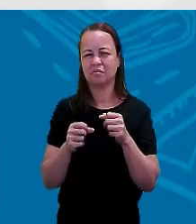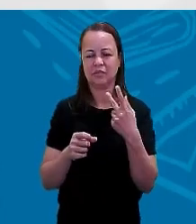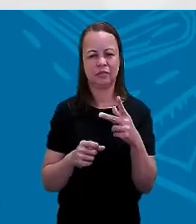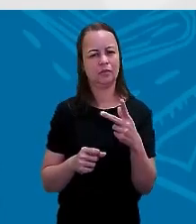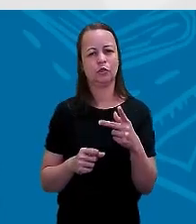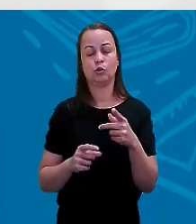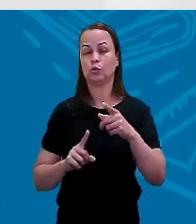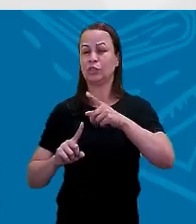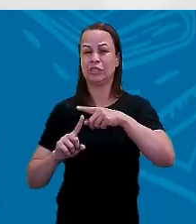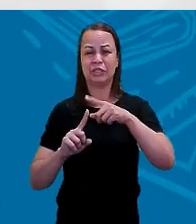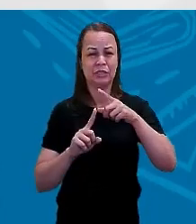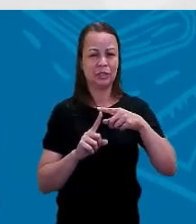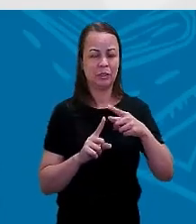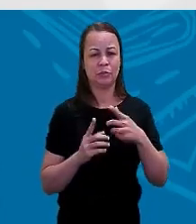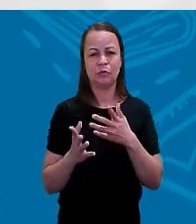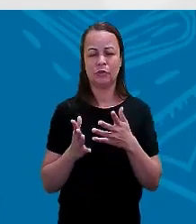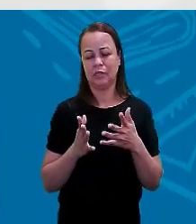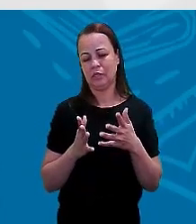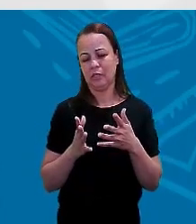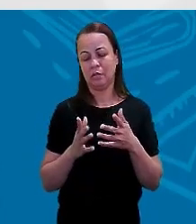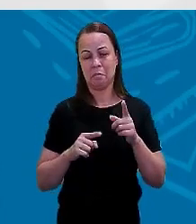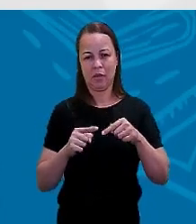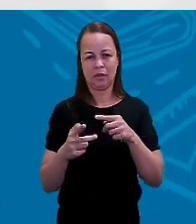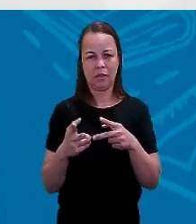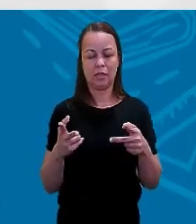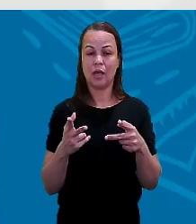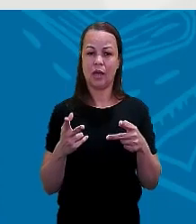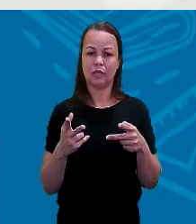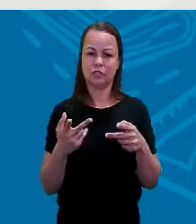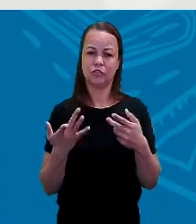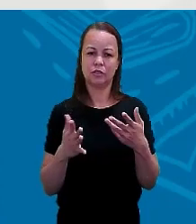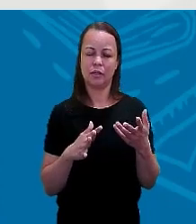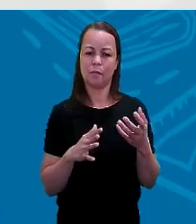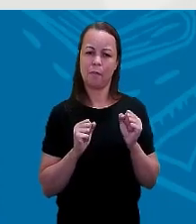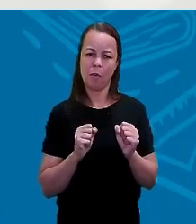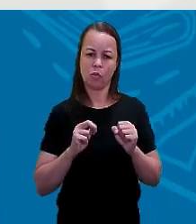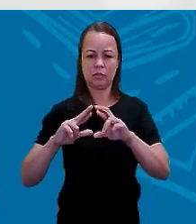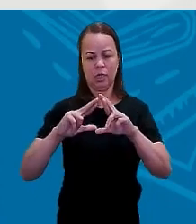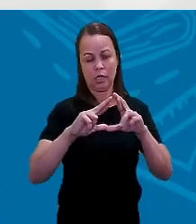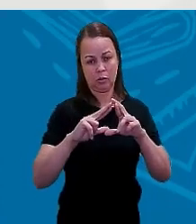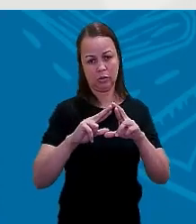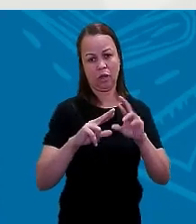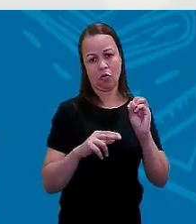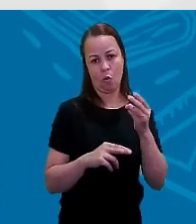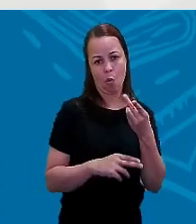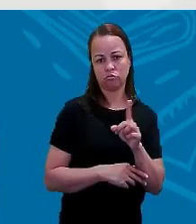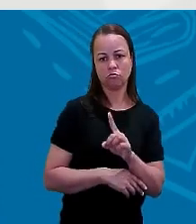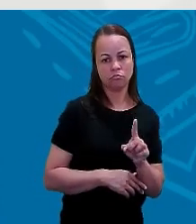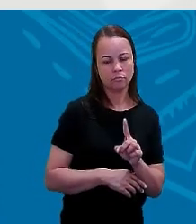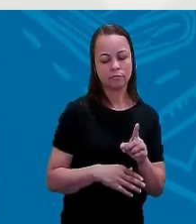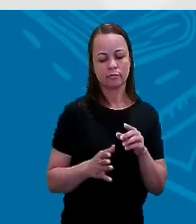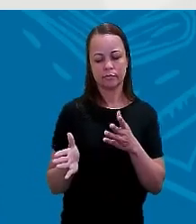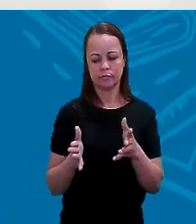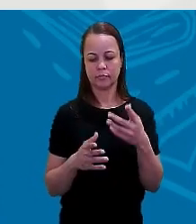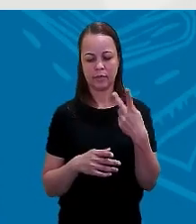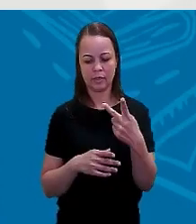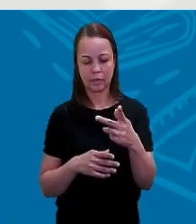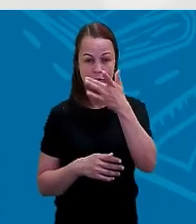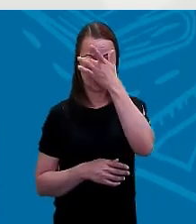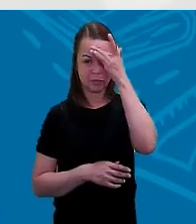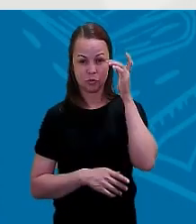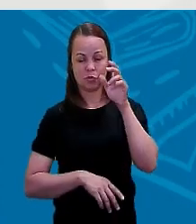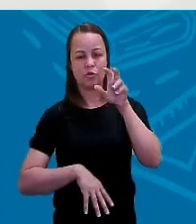vai ali, inclusive materiais que podem ser reciclados. Então essas pessoas estão ali fazendo a catação desses materiais